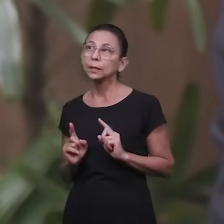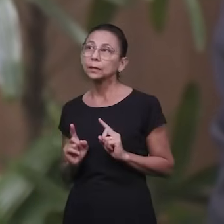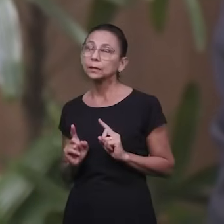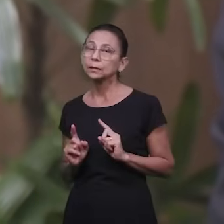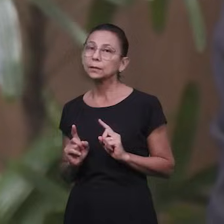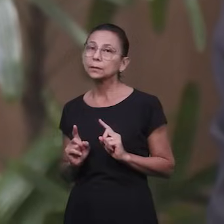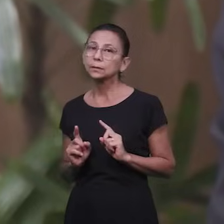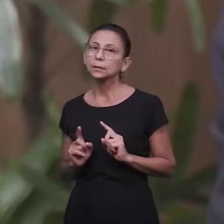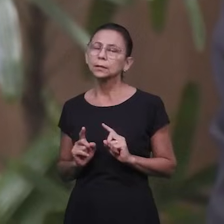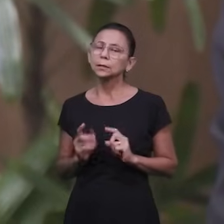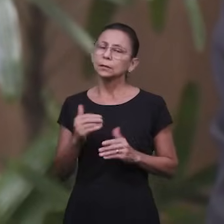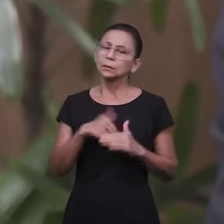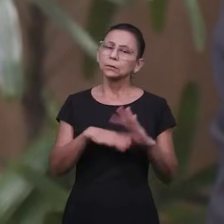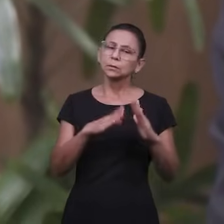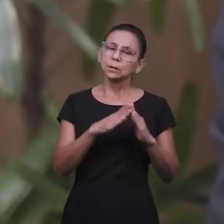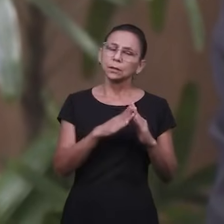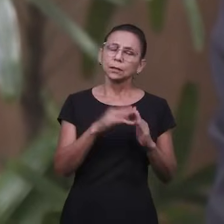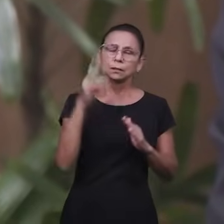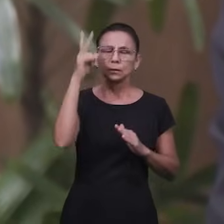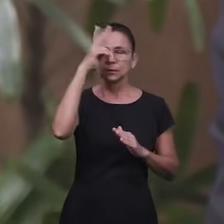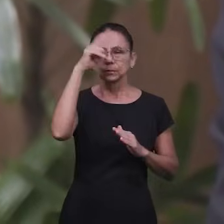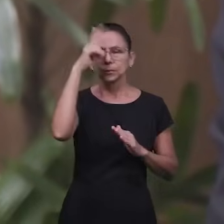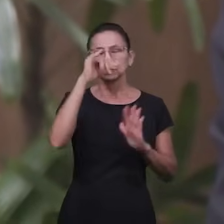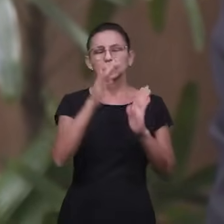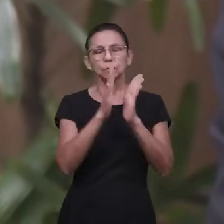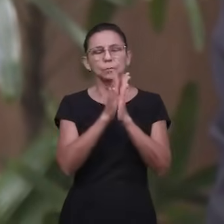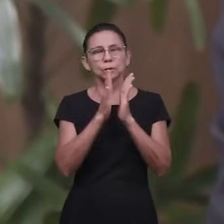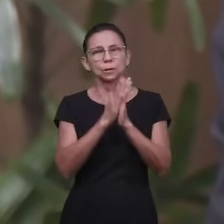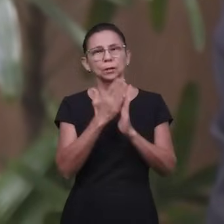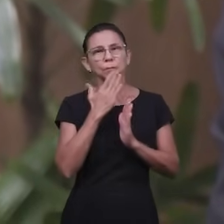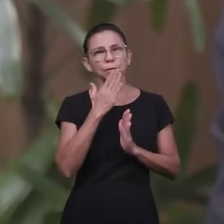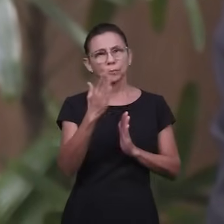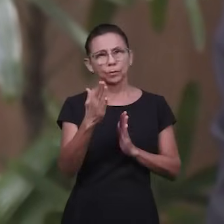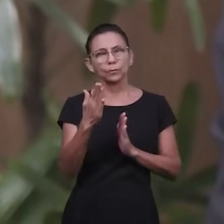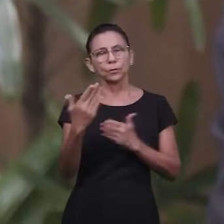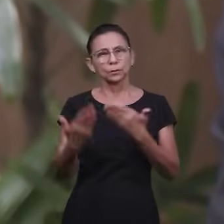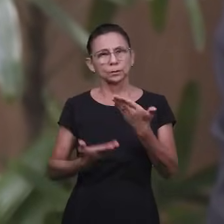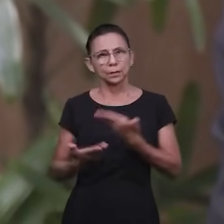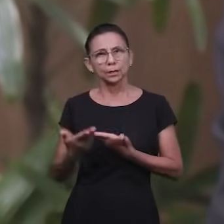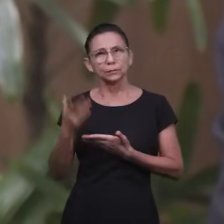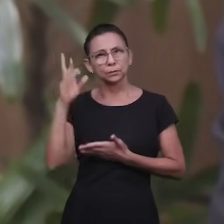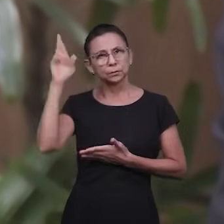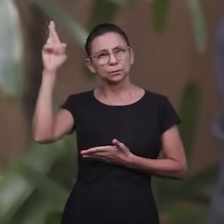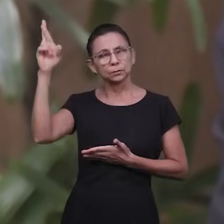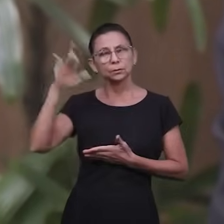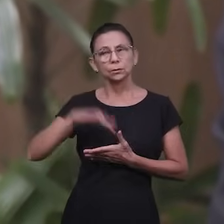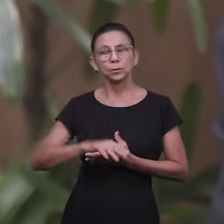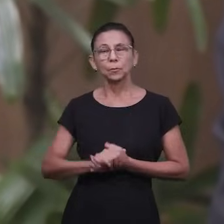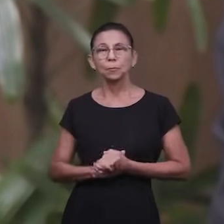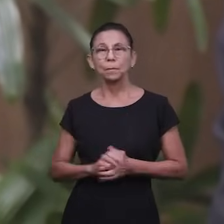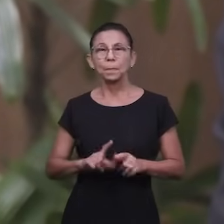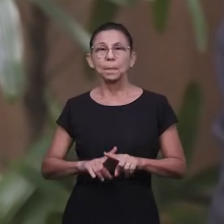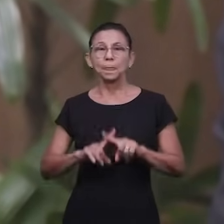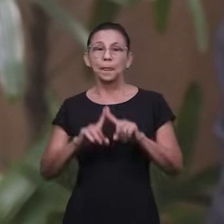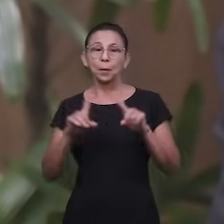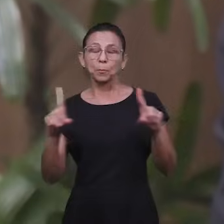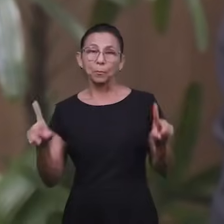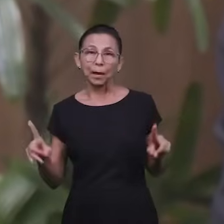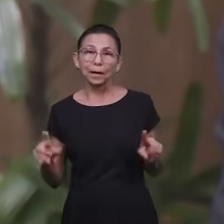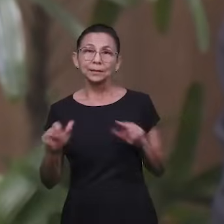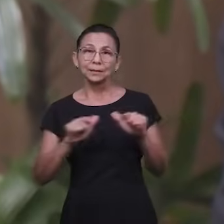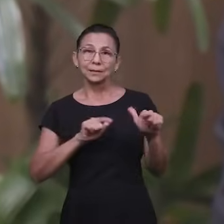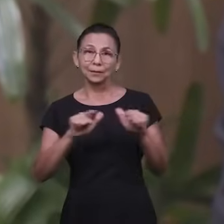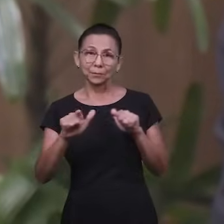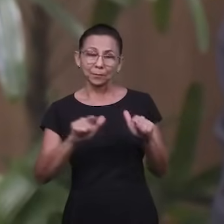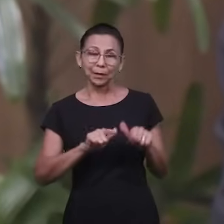durante todos os atendimentos. À medida que a gente vai falando com as pessoas, ao final, quando nós abrimos a